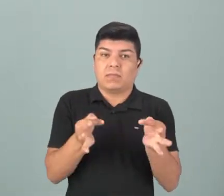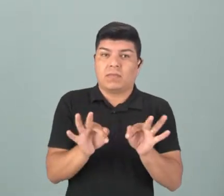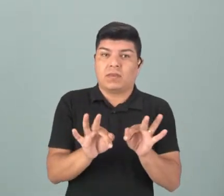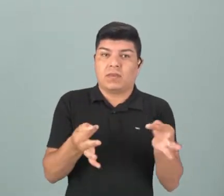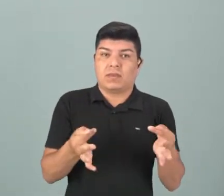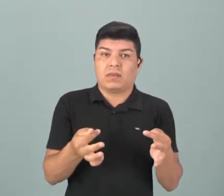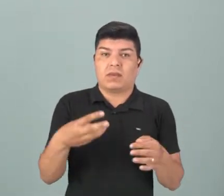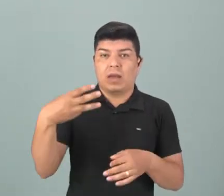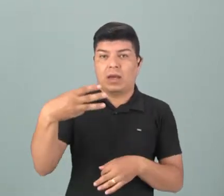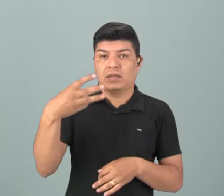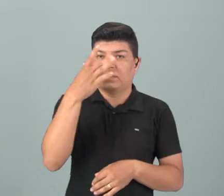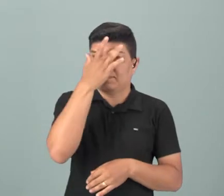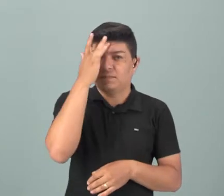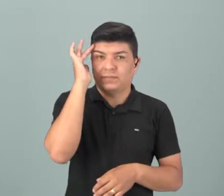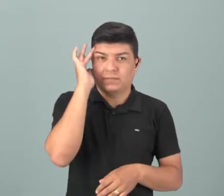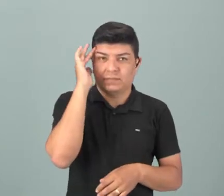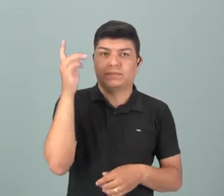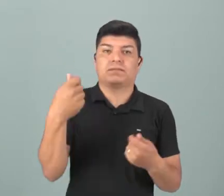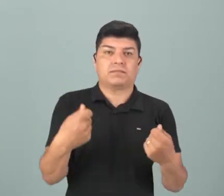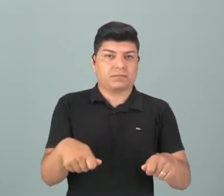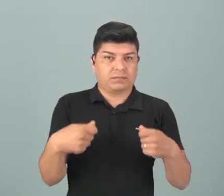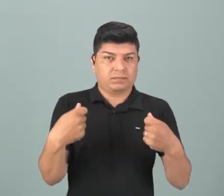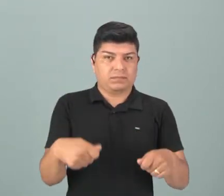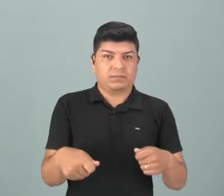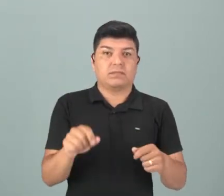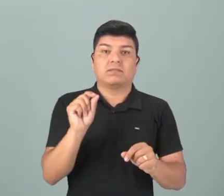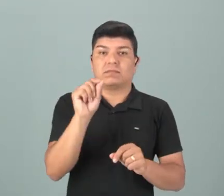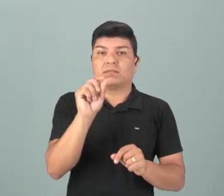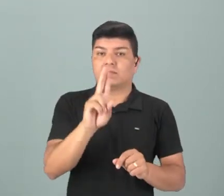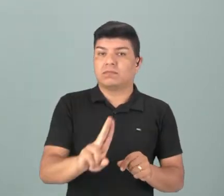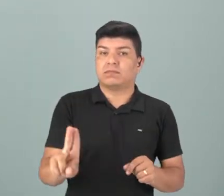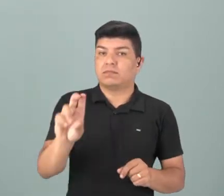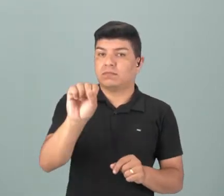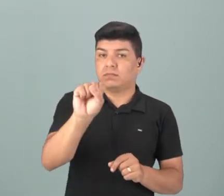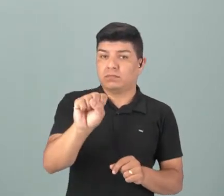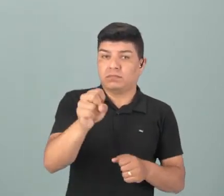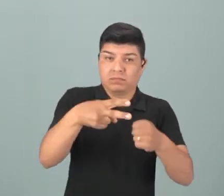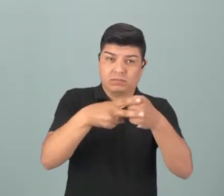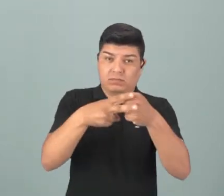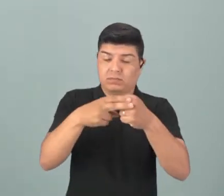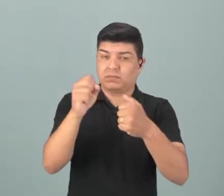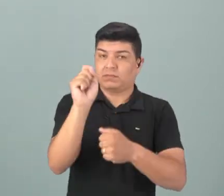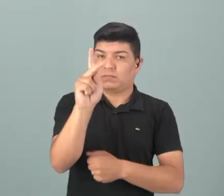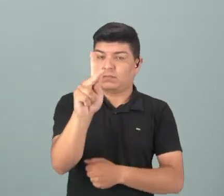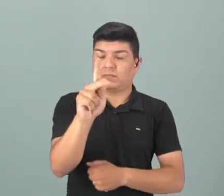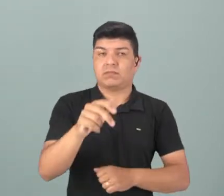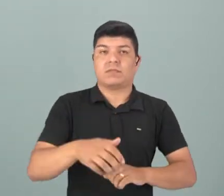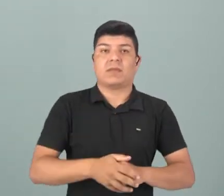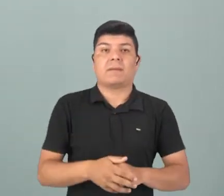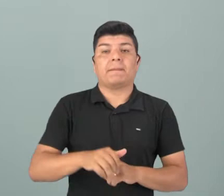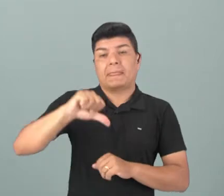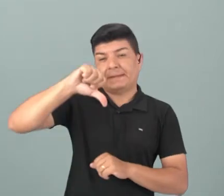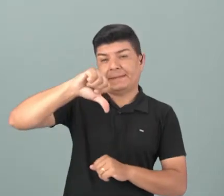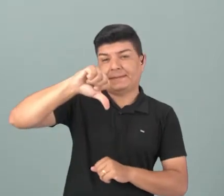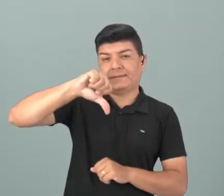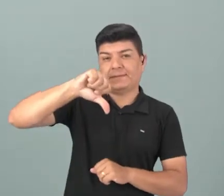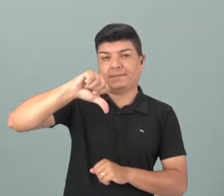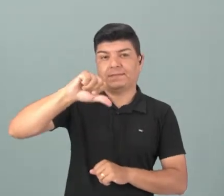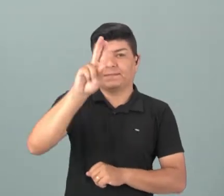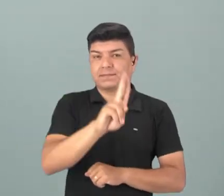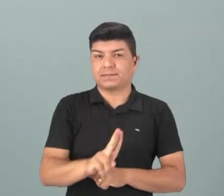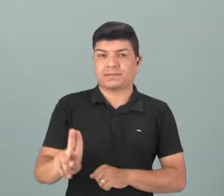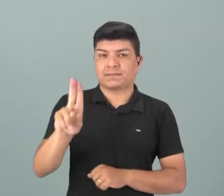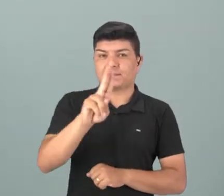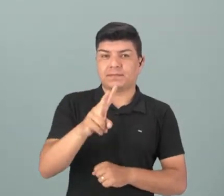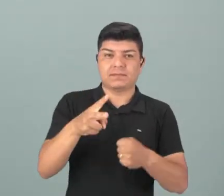para terceira pessoa tem que colocar o S no verbo apenas que a terceira pessoa quer e na negativa a gente vai usar o verbo